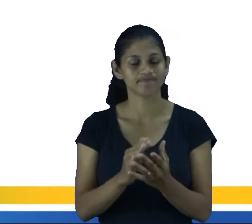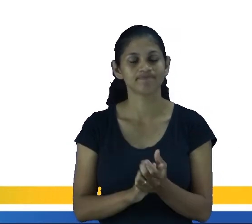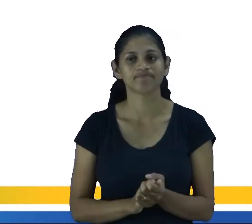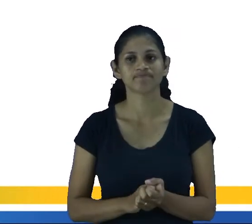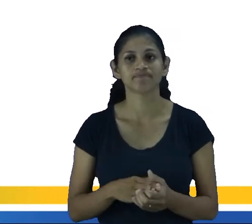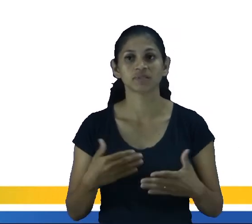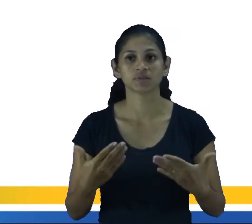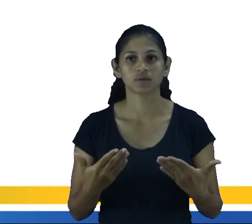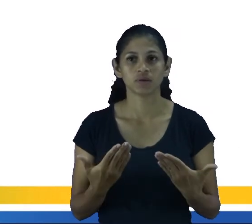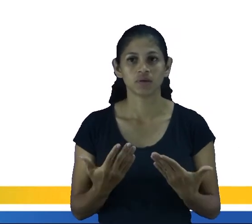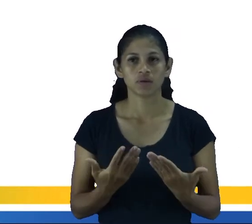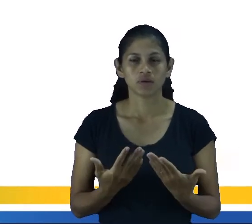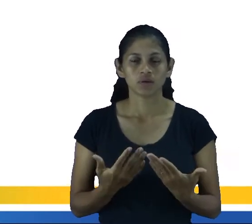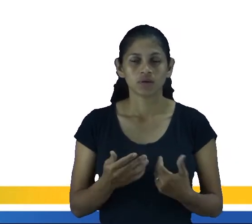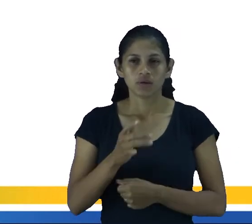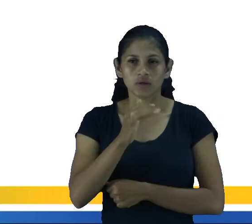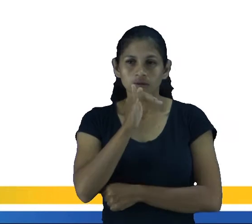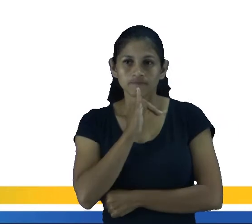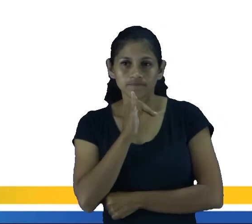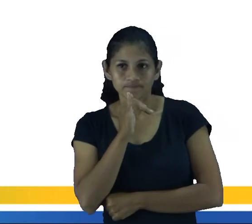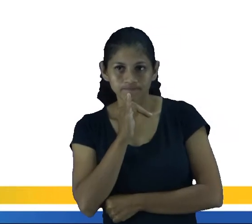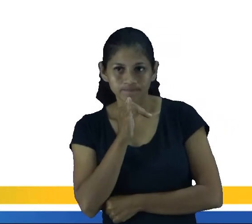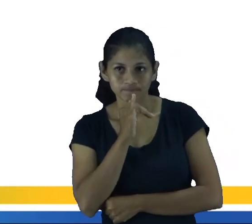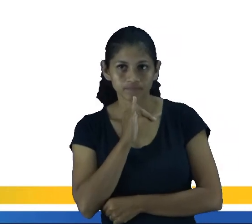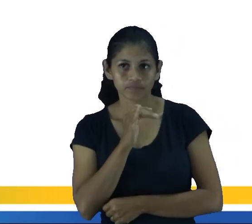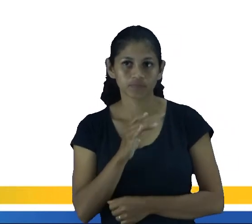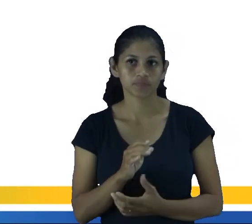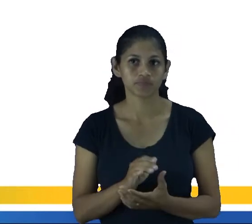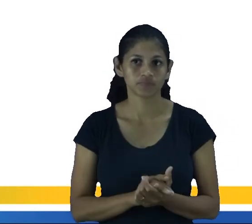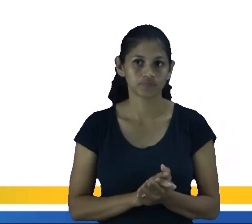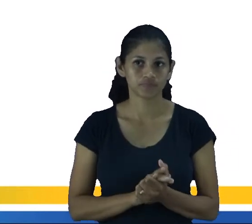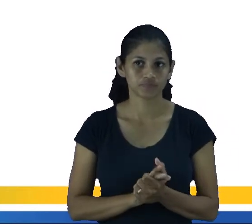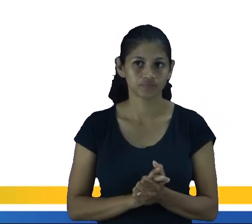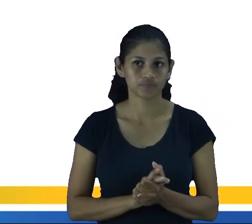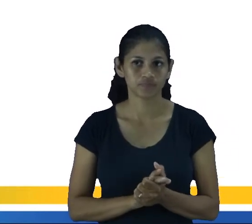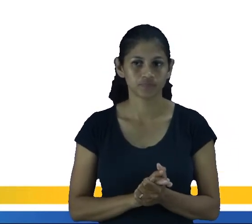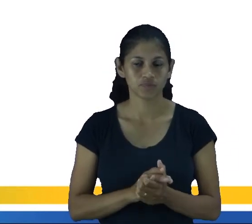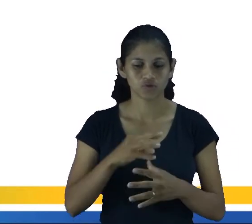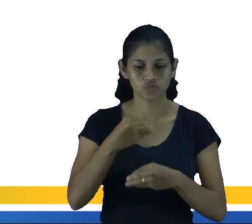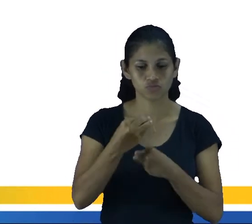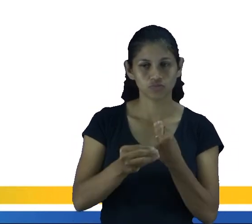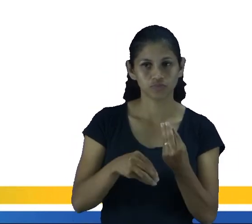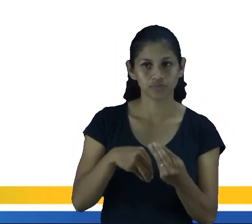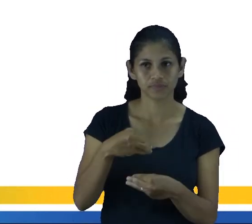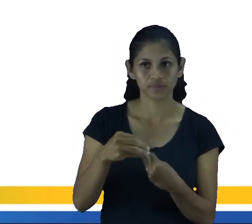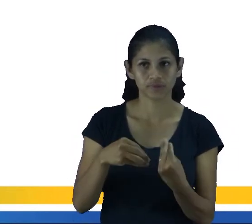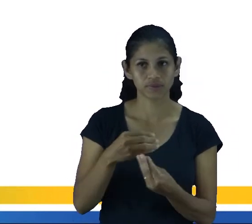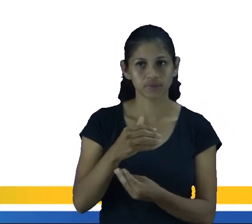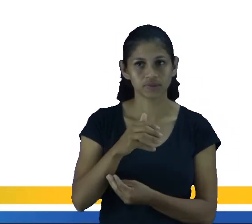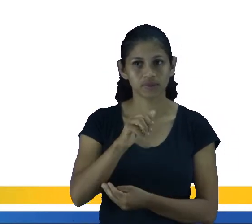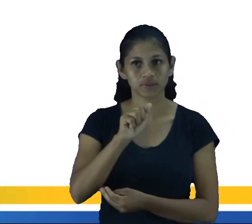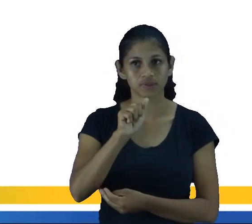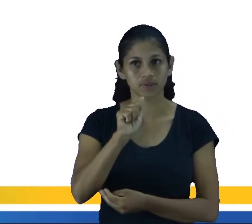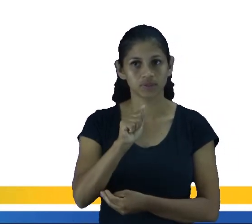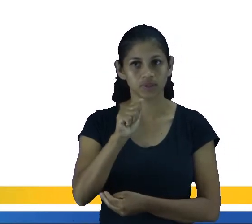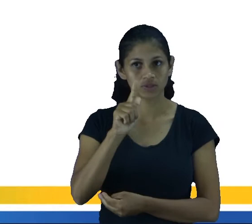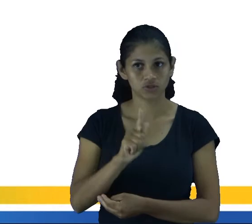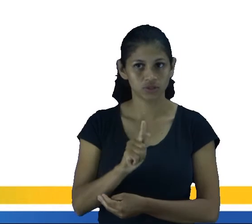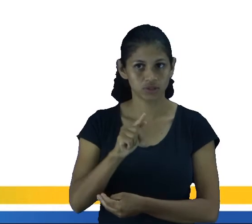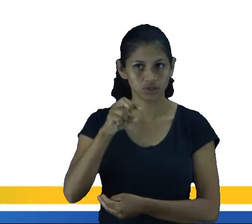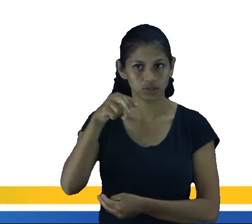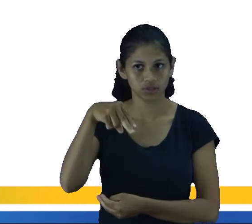Então, aqui, ó, vamos ver um exemplo desse tipo de reação. Então, a gente vai misturar ali uma mistura de nitrato de